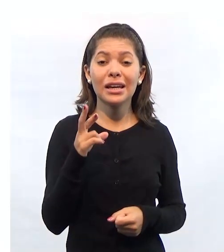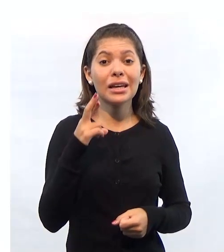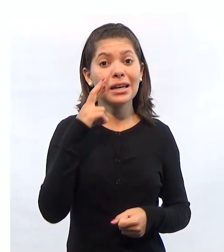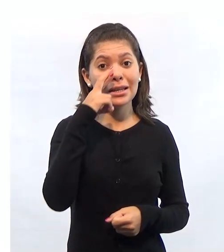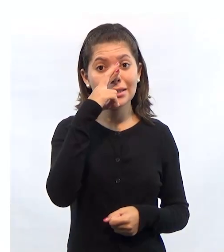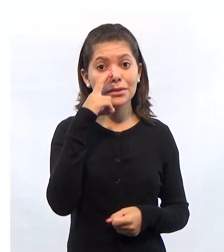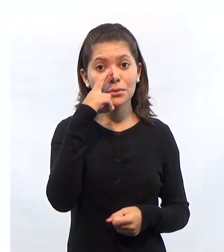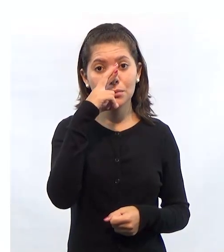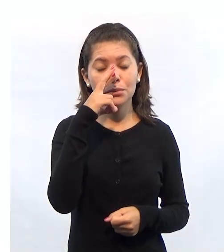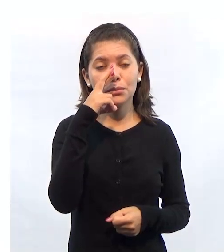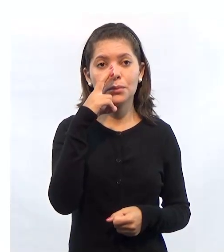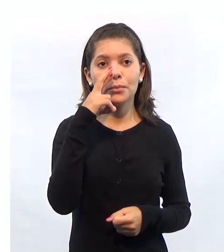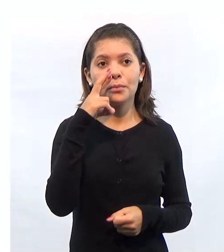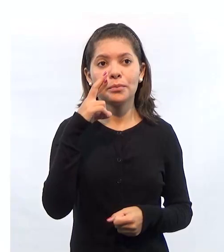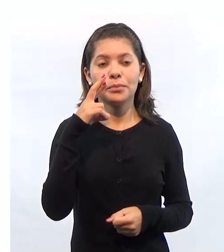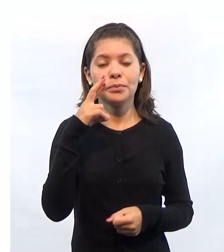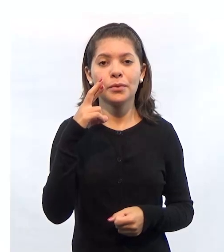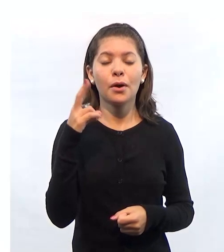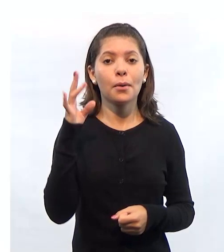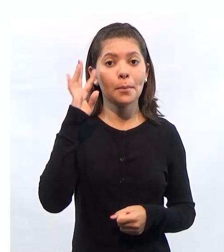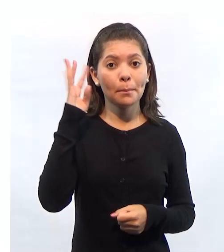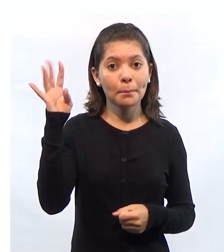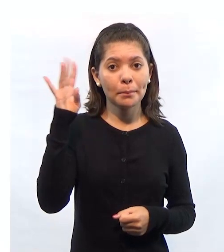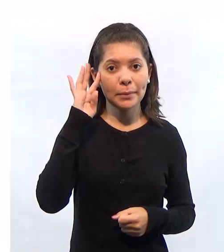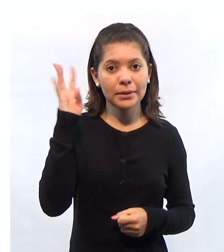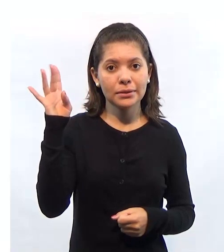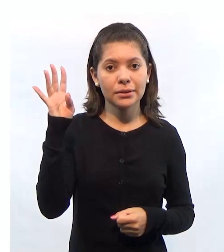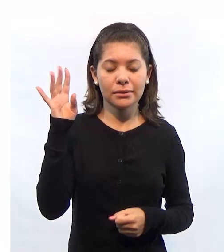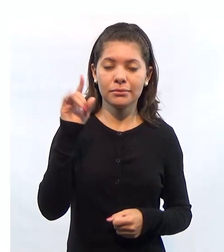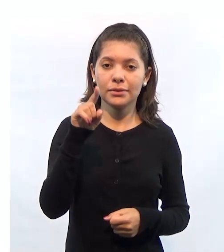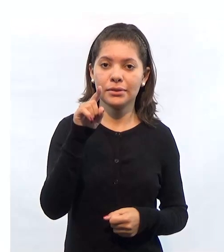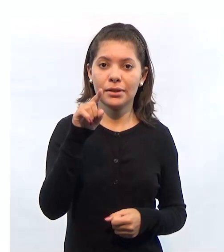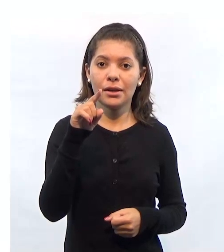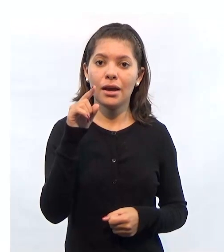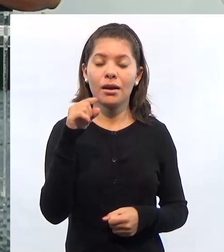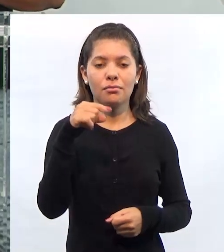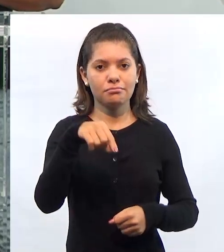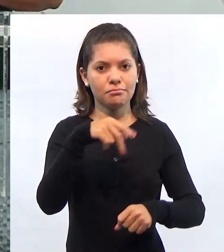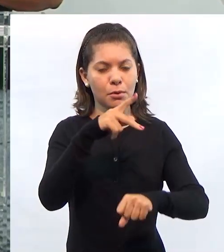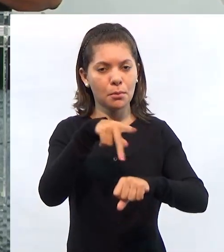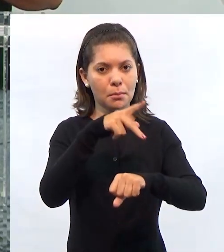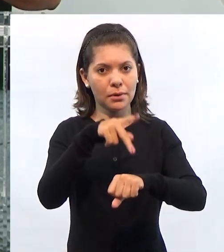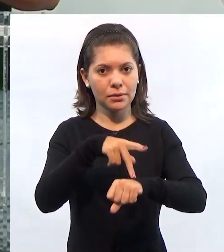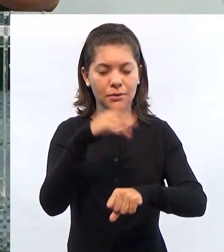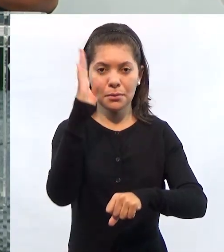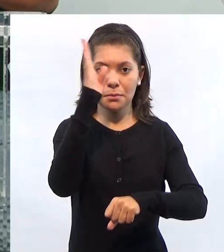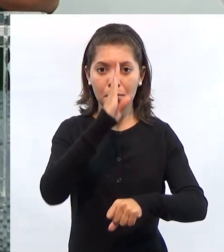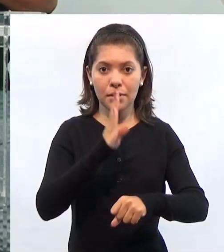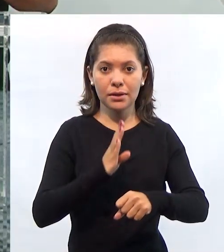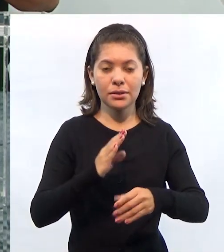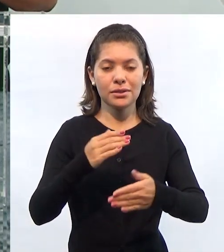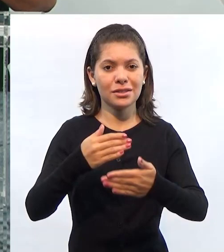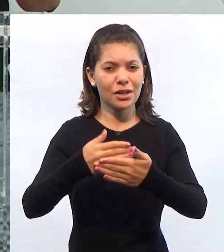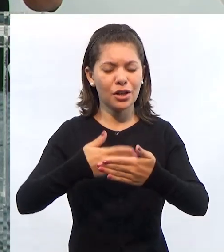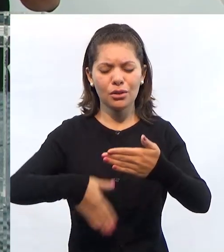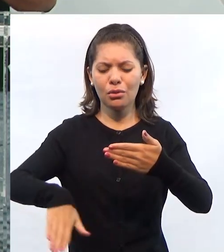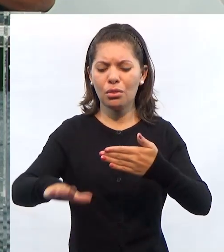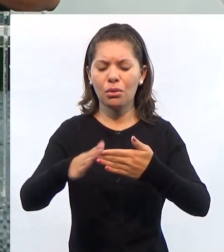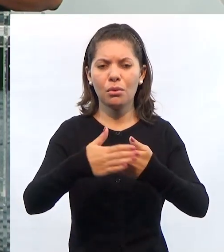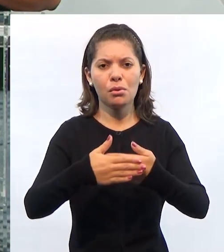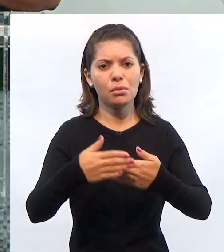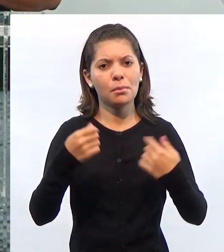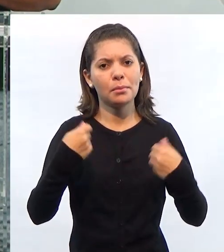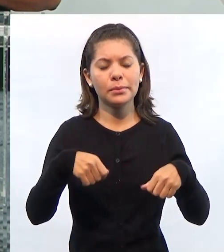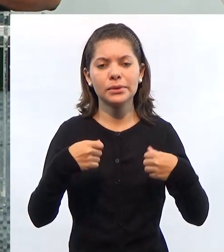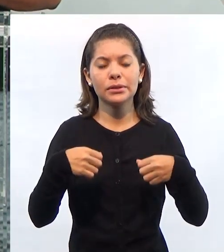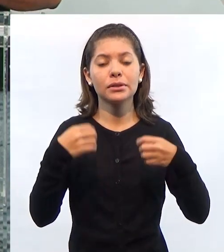risco extraordinário. Vamos pensar o seguinte: o Brasil, como um todo, ele precisa, todas as